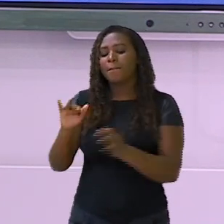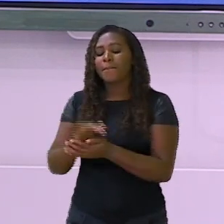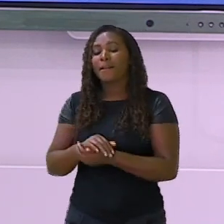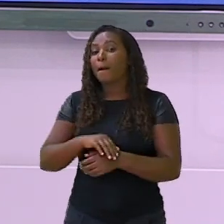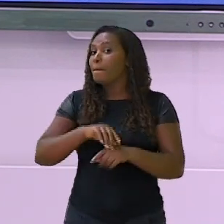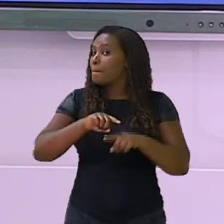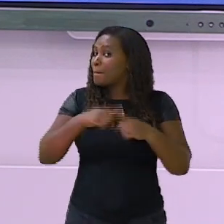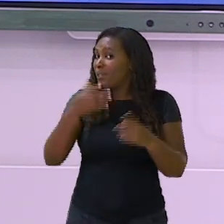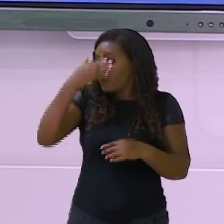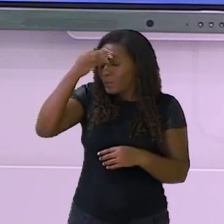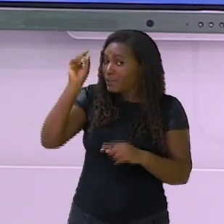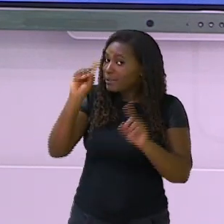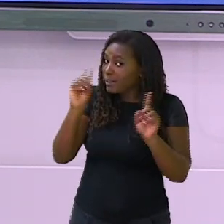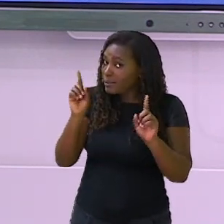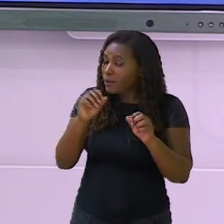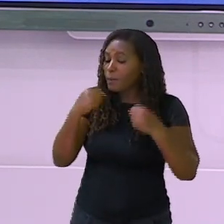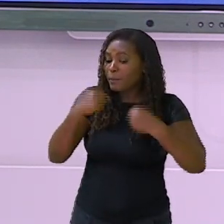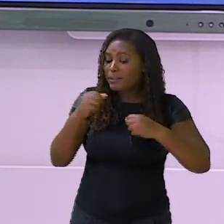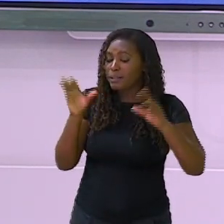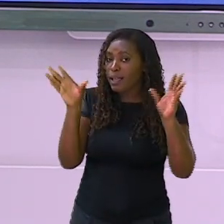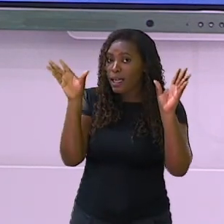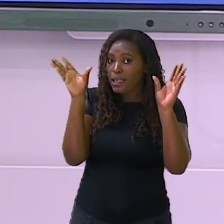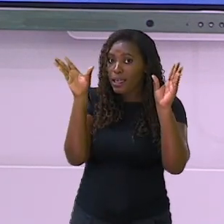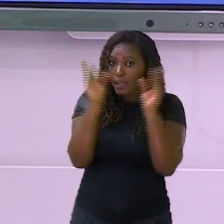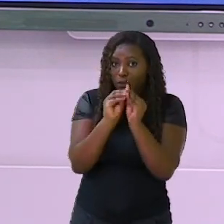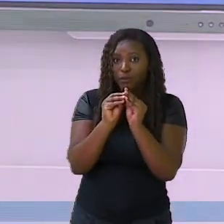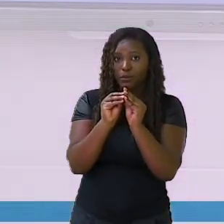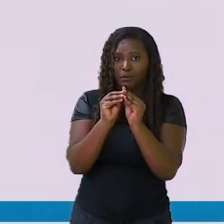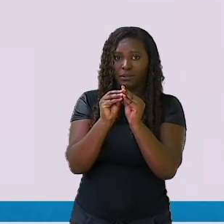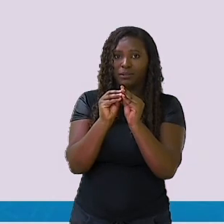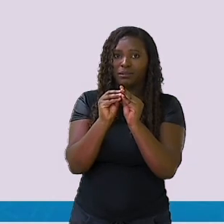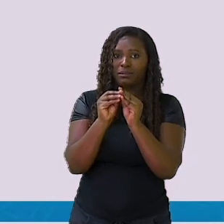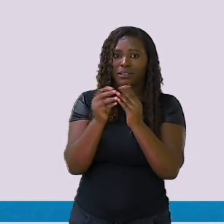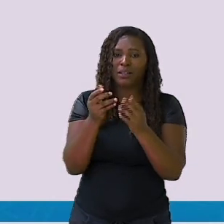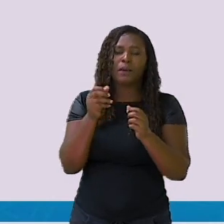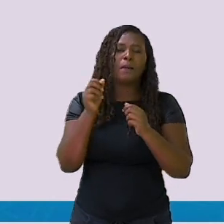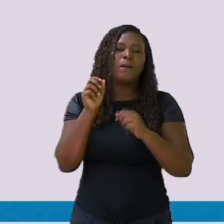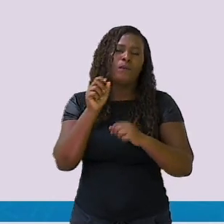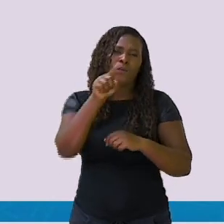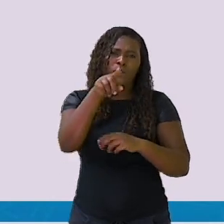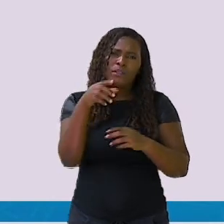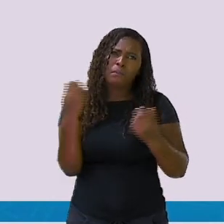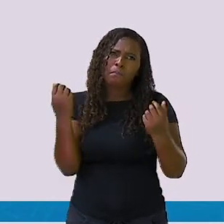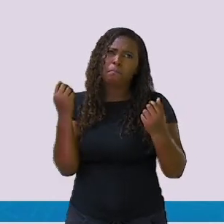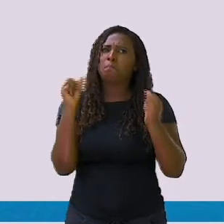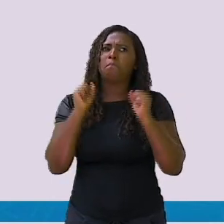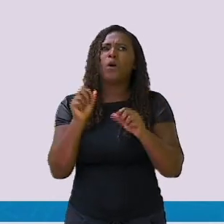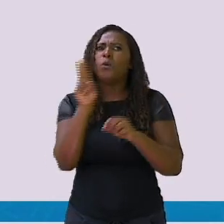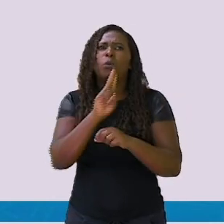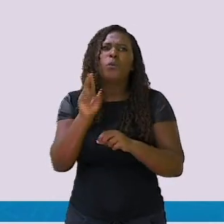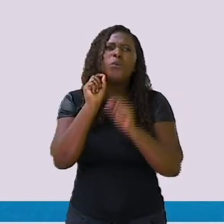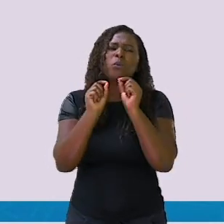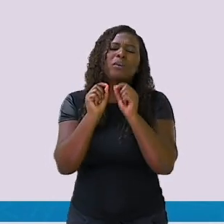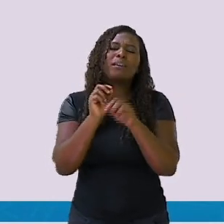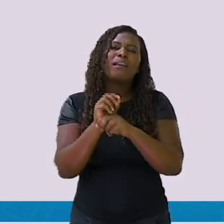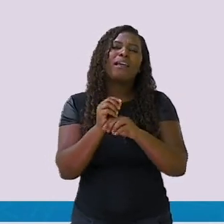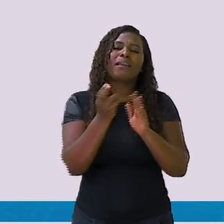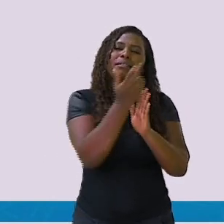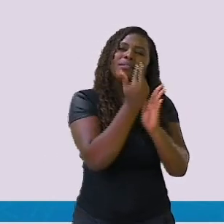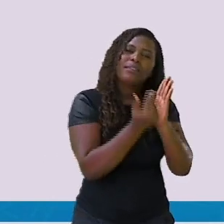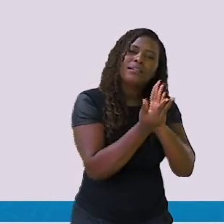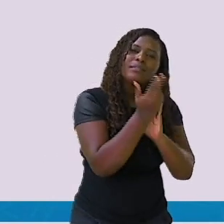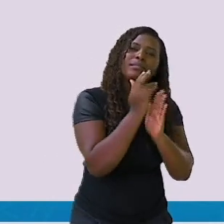objetivo possível. Isso é o mais importante do mapa mental. Pode usar figuras, símbolos, termos, cores e